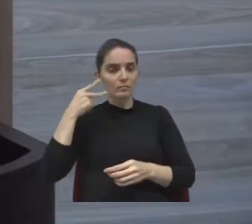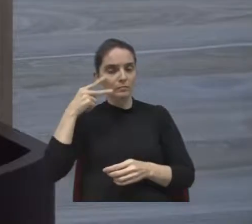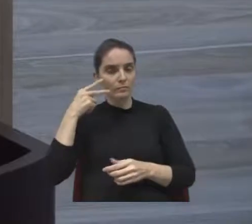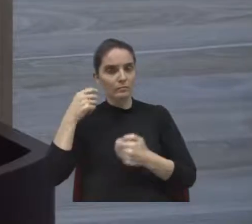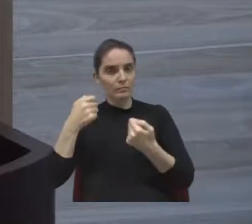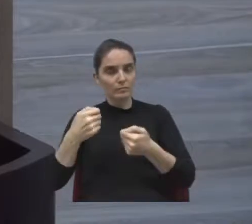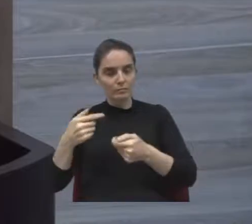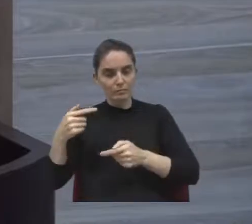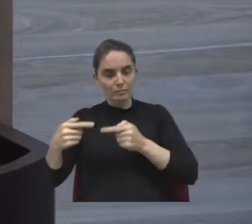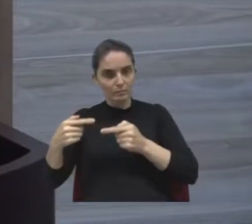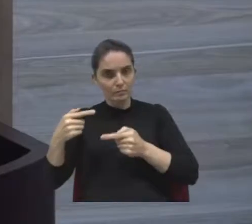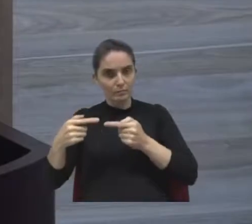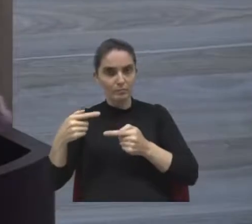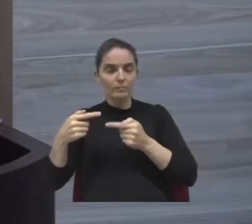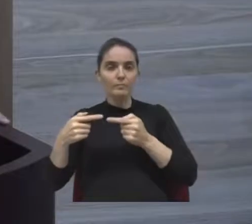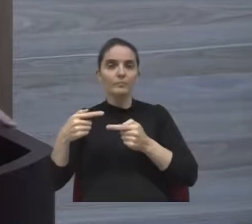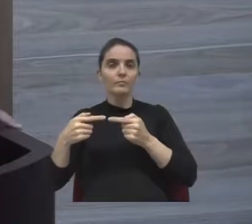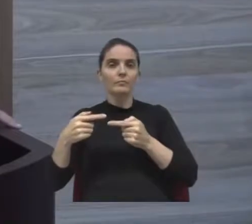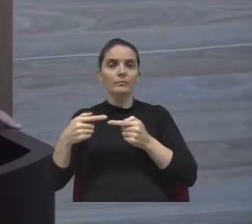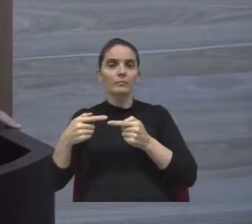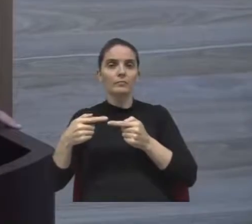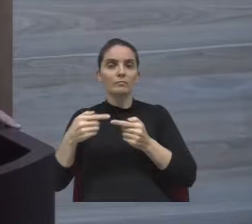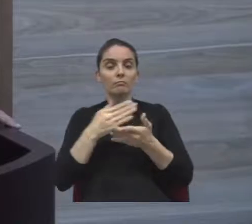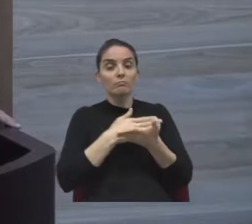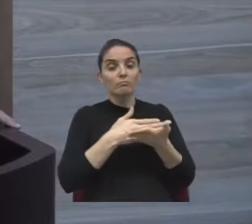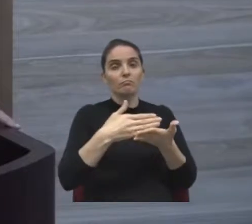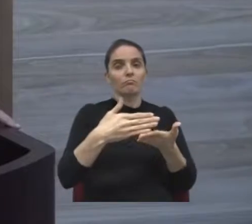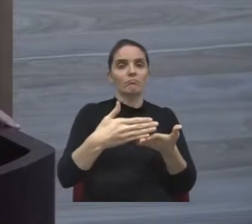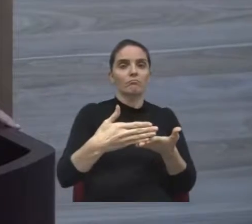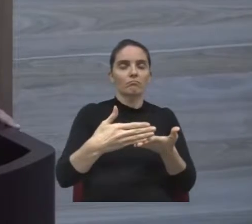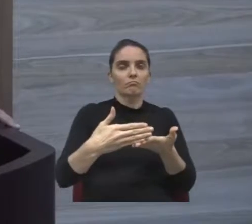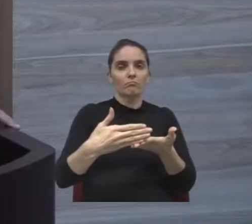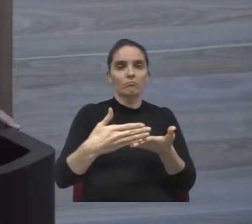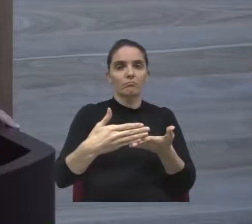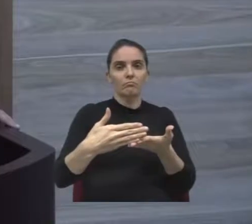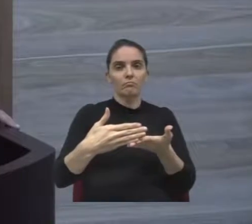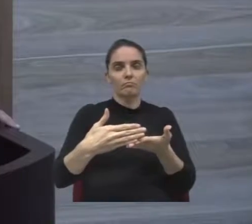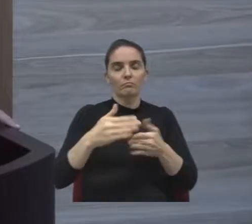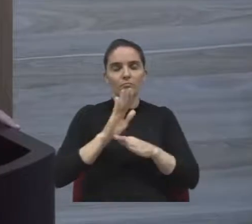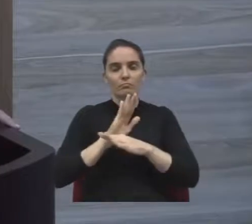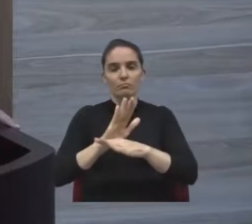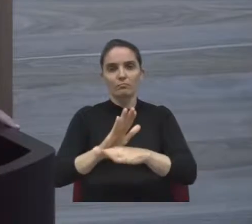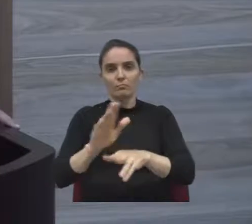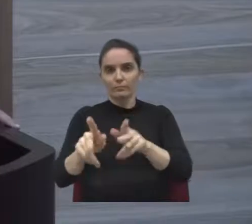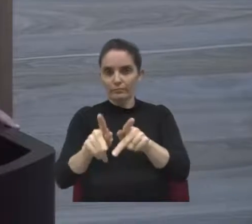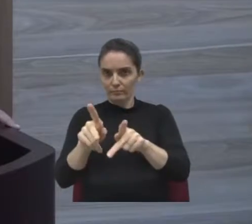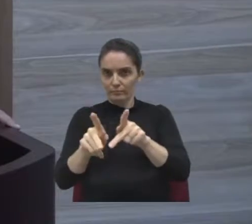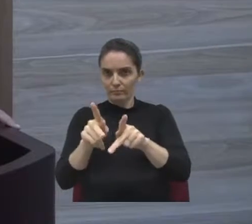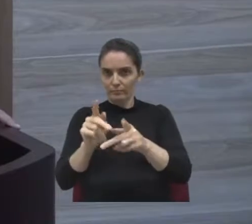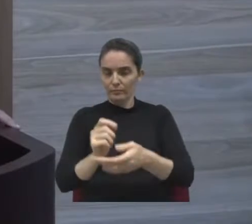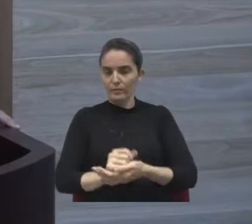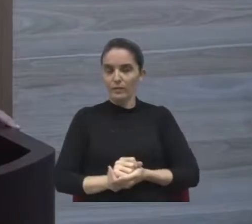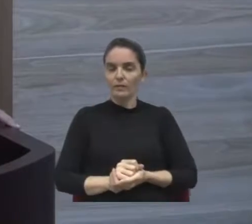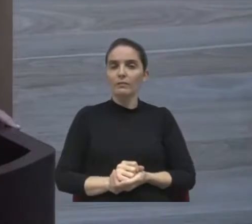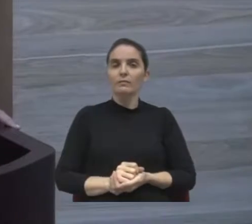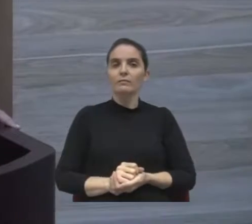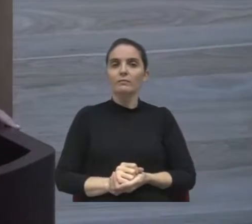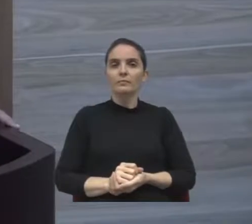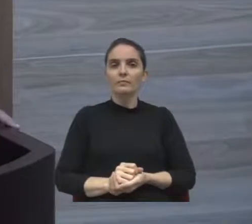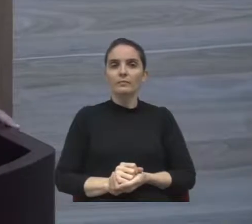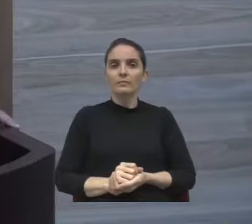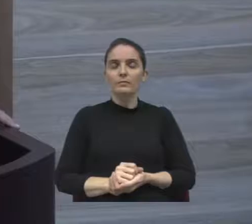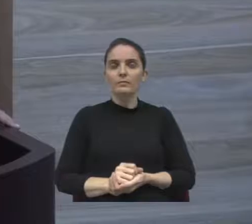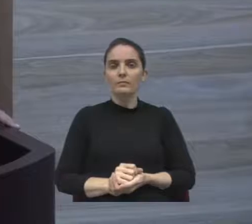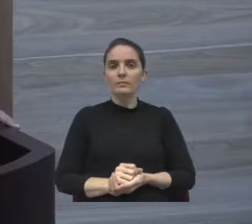dar esse start, né, à população. Um dos maiores sucessos do